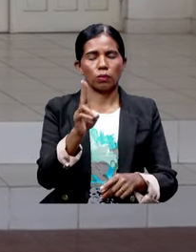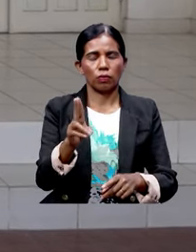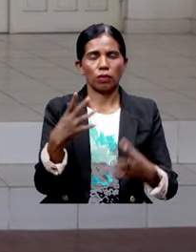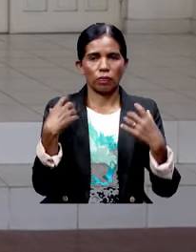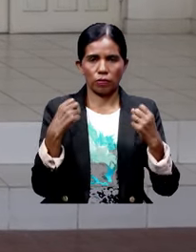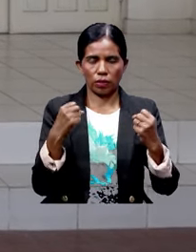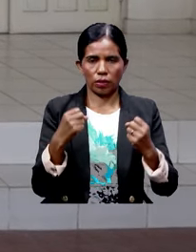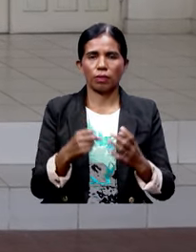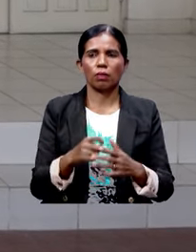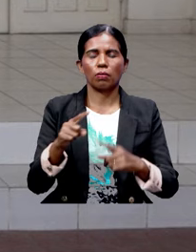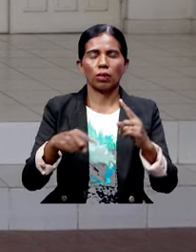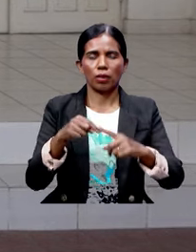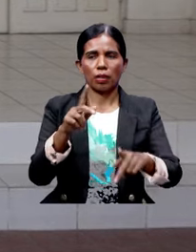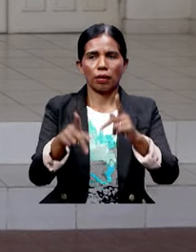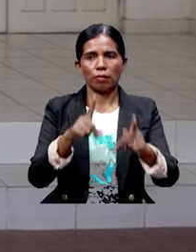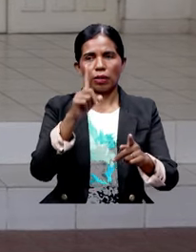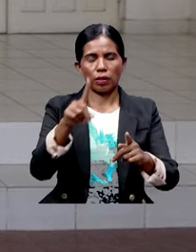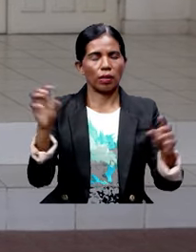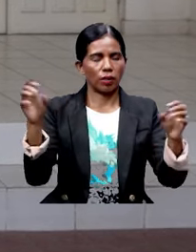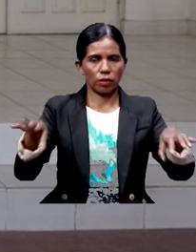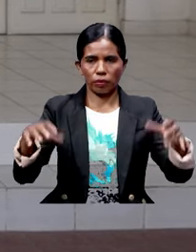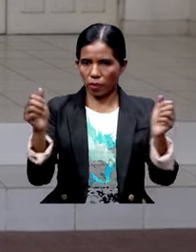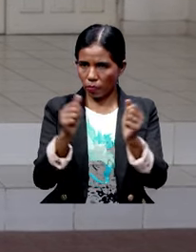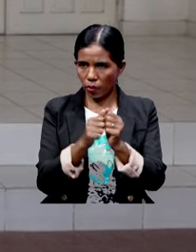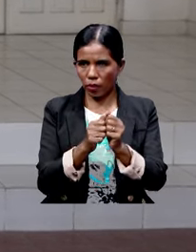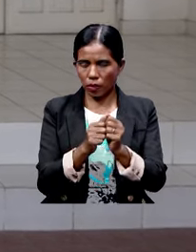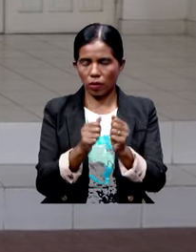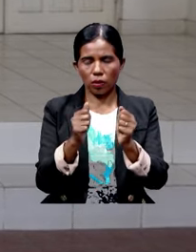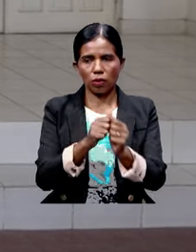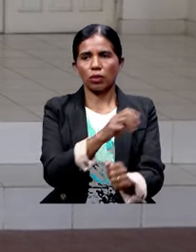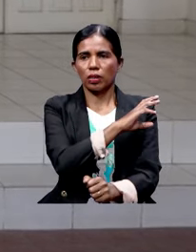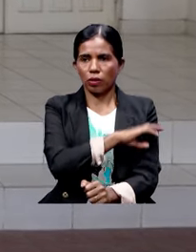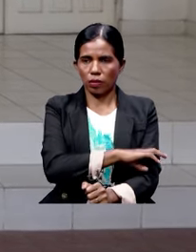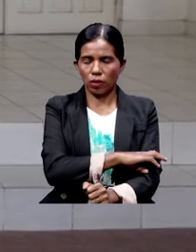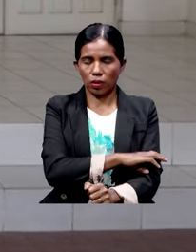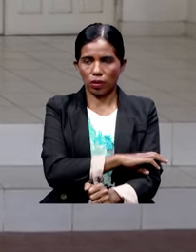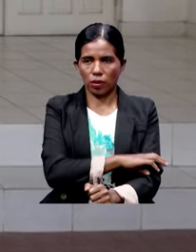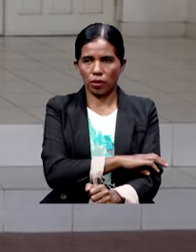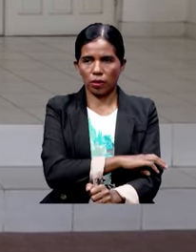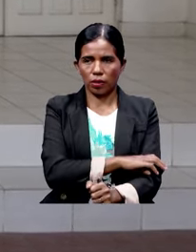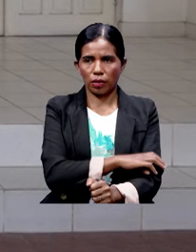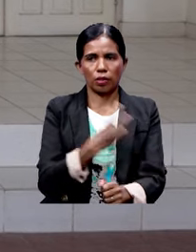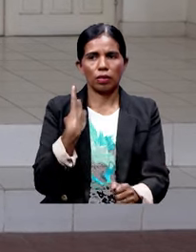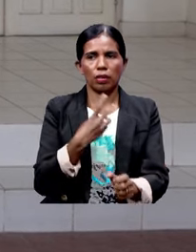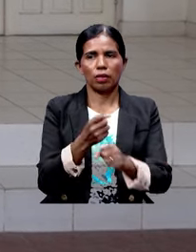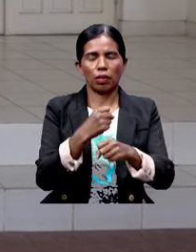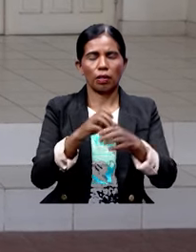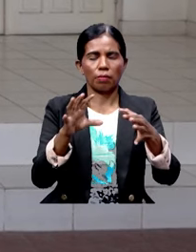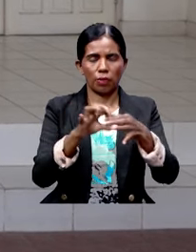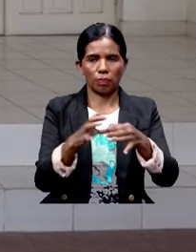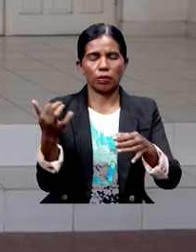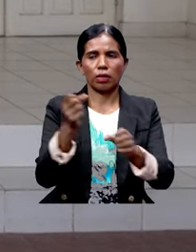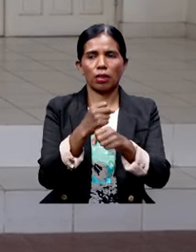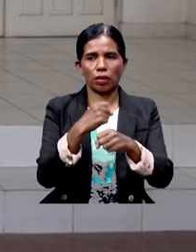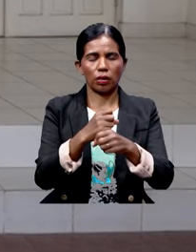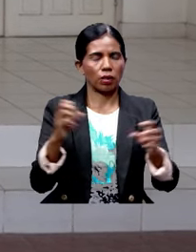Vai hira é maíra la coopera ho segurança atuação ser maca ita halo membro ser halo la